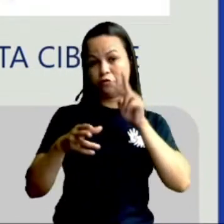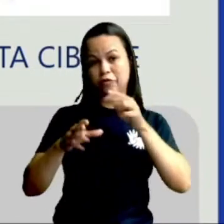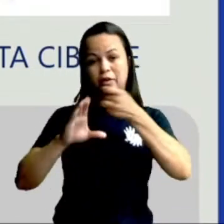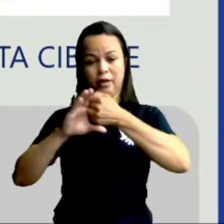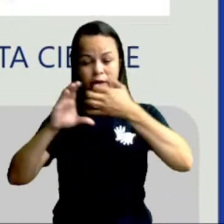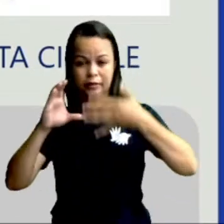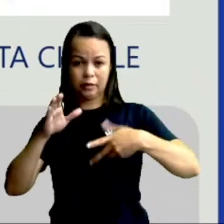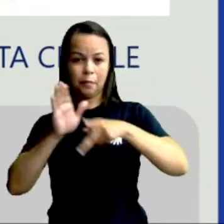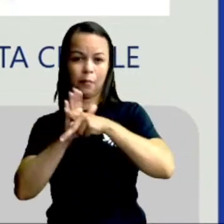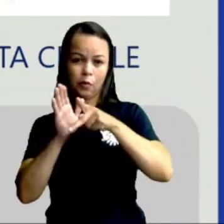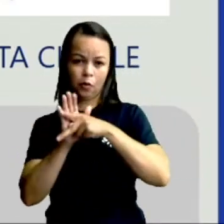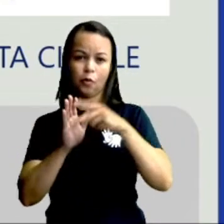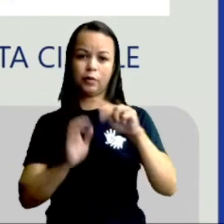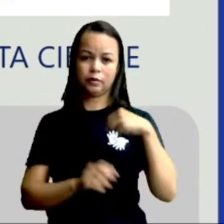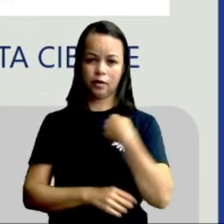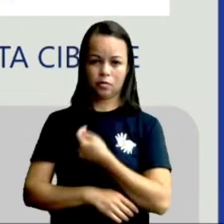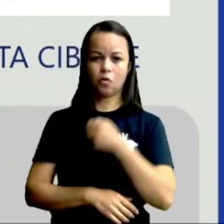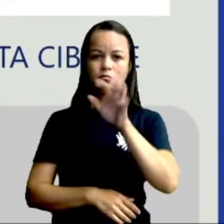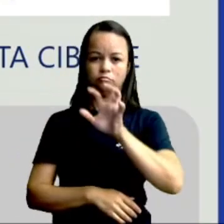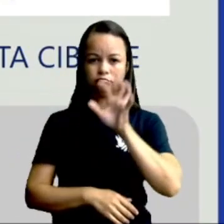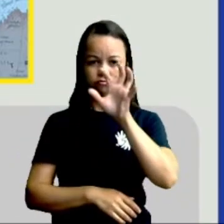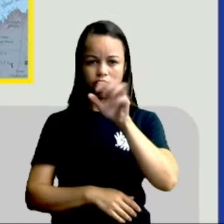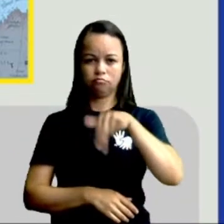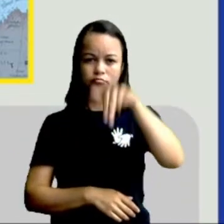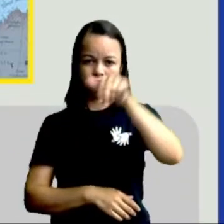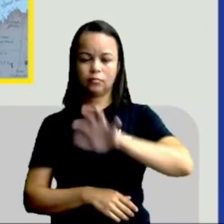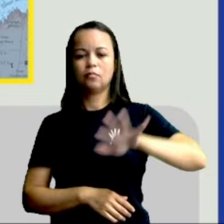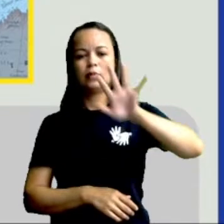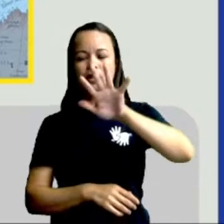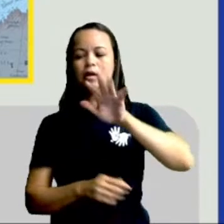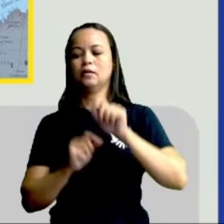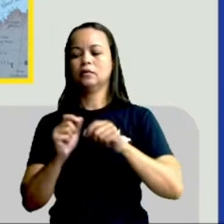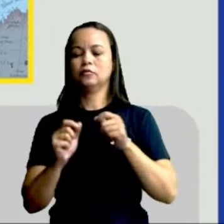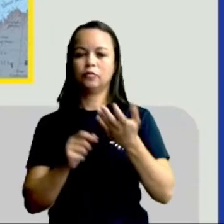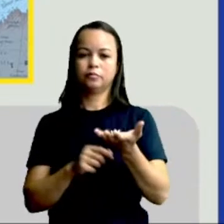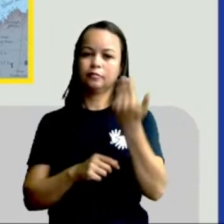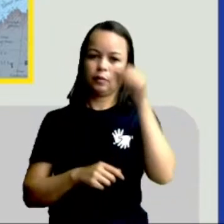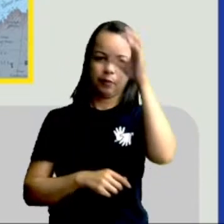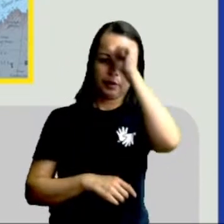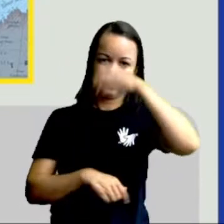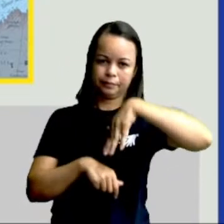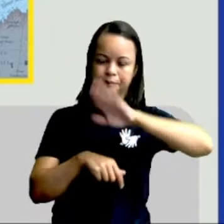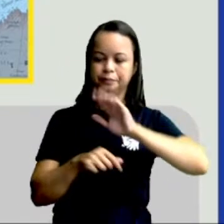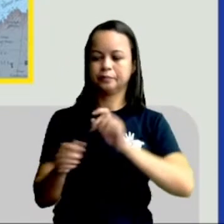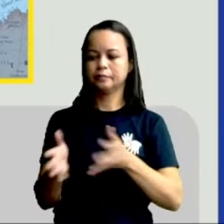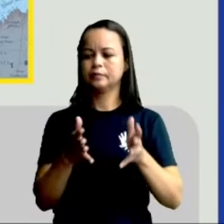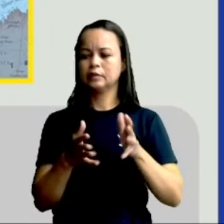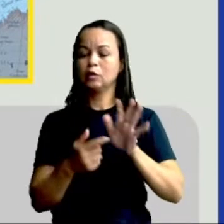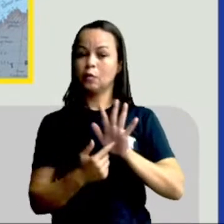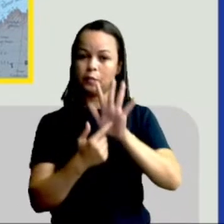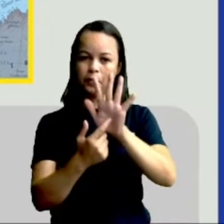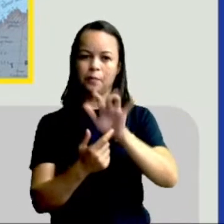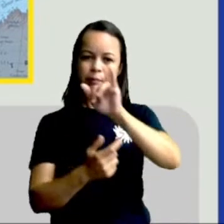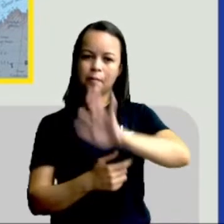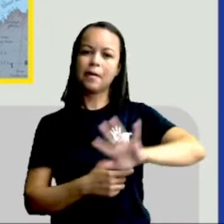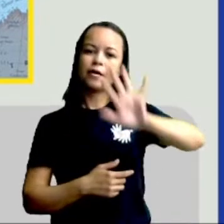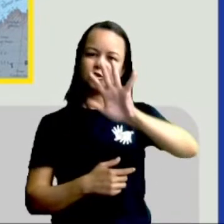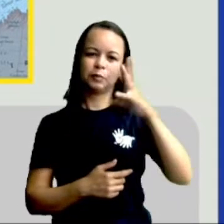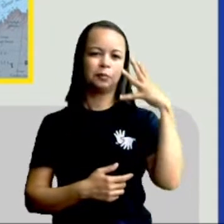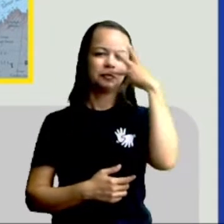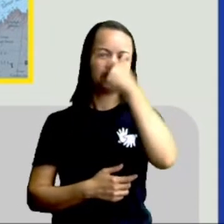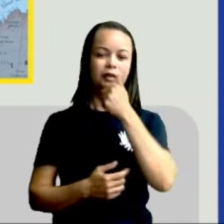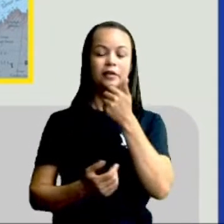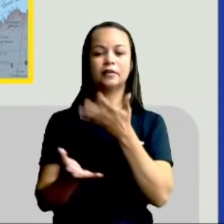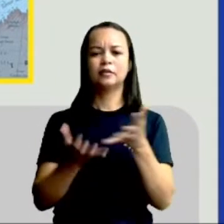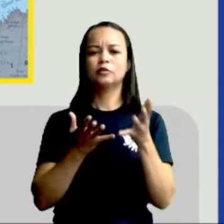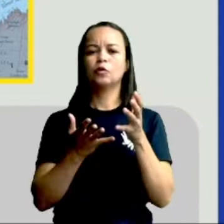características bem próprias da nossa região, tá bom? Vem cá comigo aprender um pouco. Olha aí uma imagem bem bonita aí, ó, do nosso